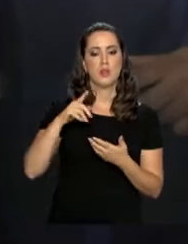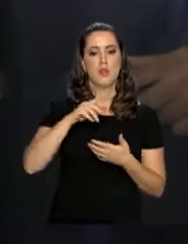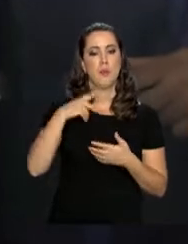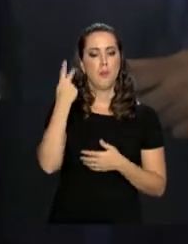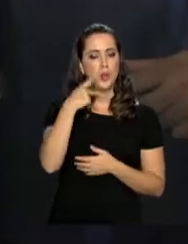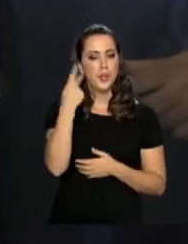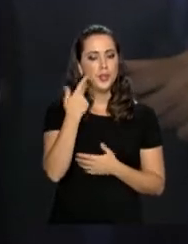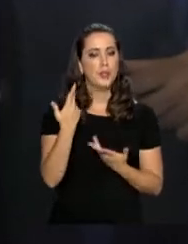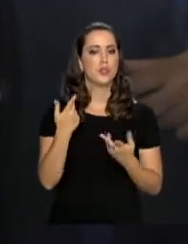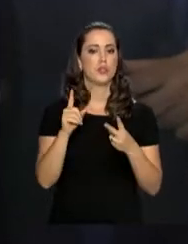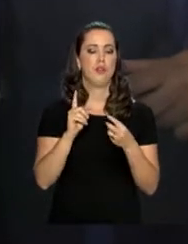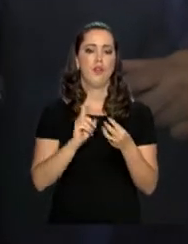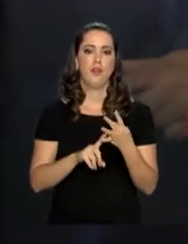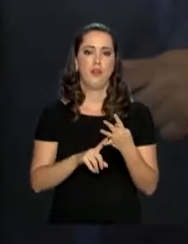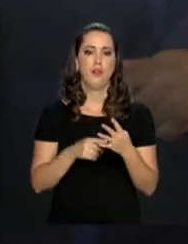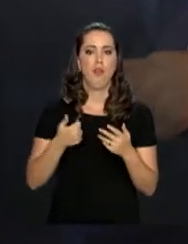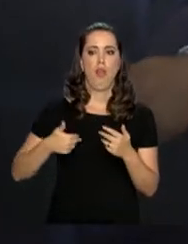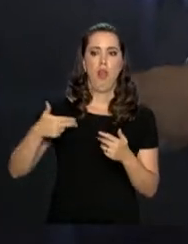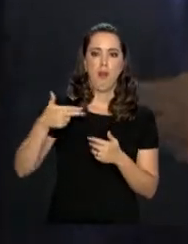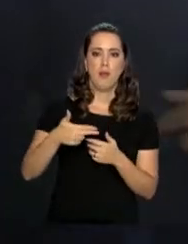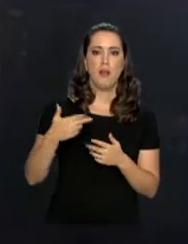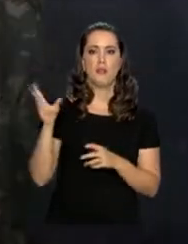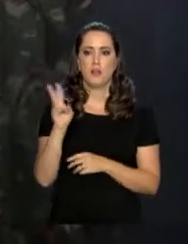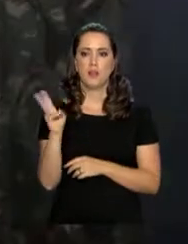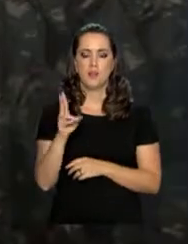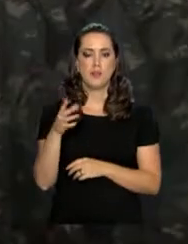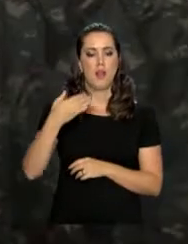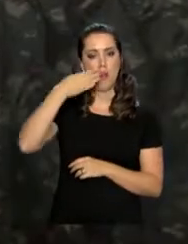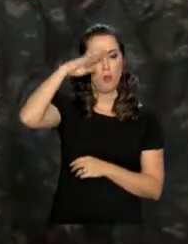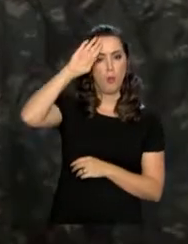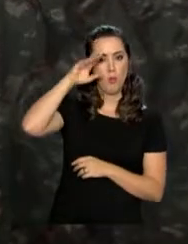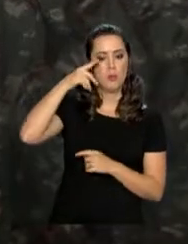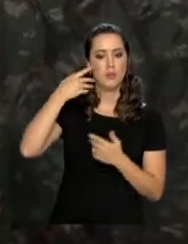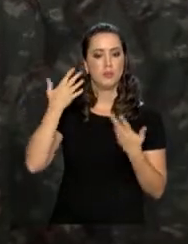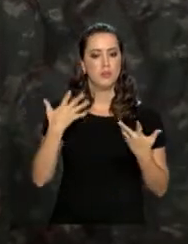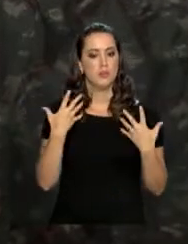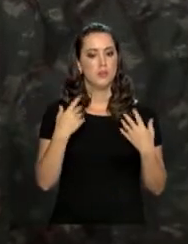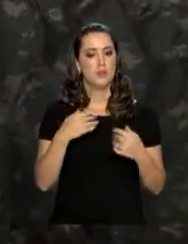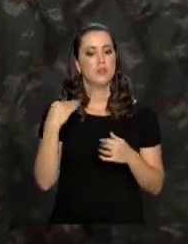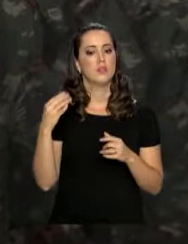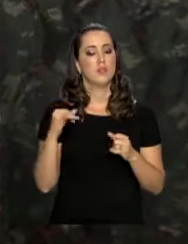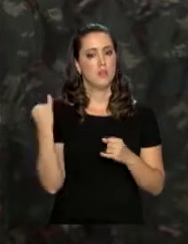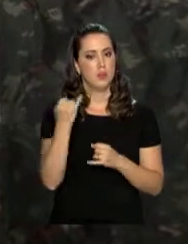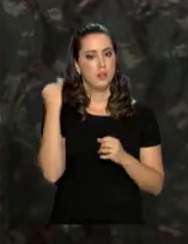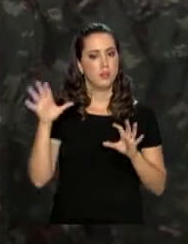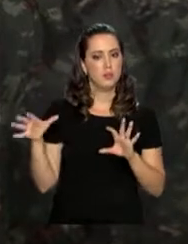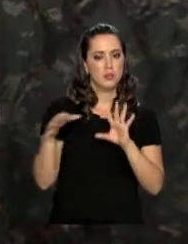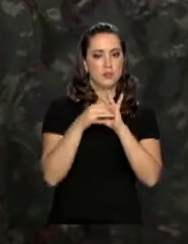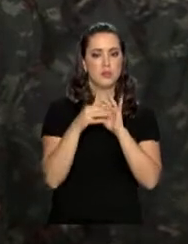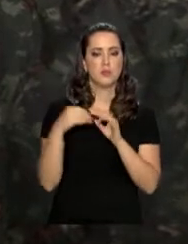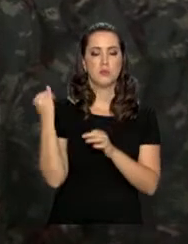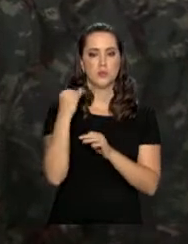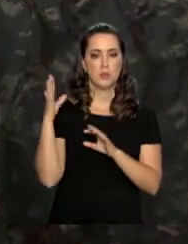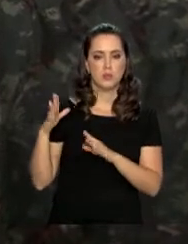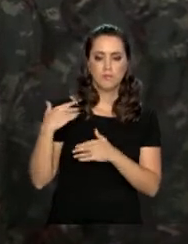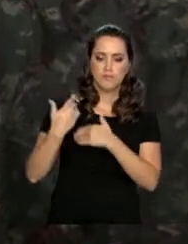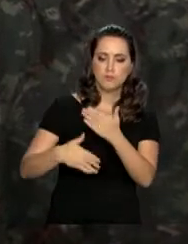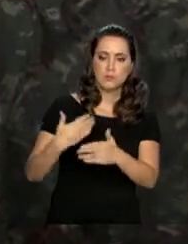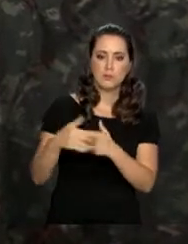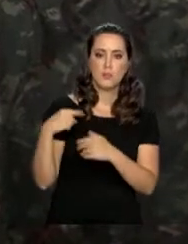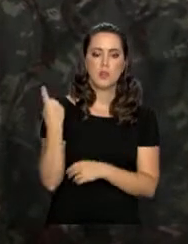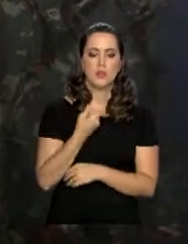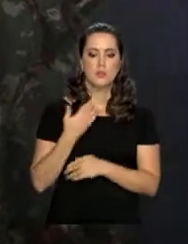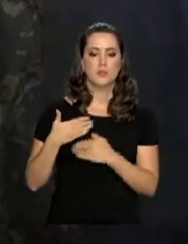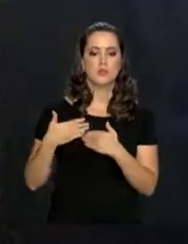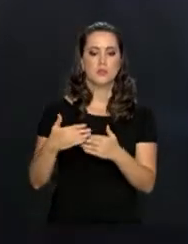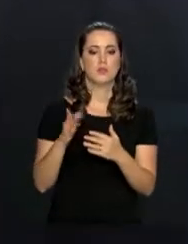geopolítica, questão armamentista, Venezuela, Cuba. Foi uma grande aproximação, mais um grande passo que nós